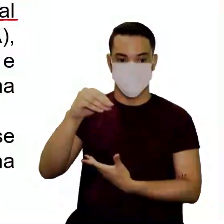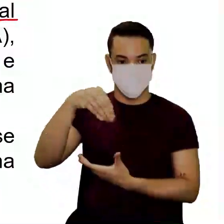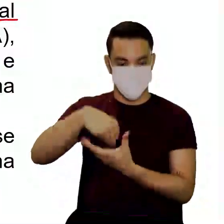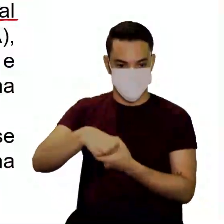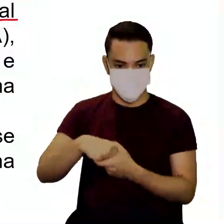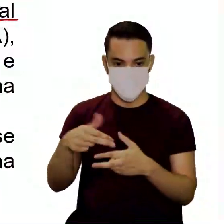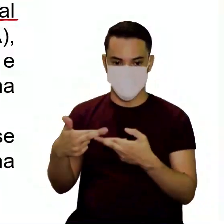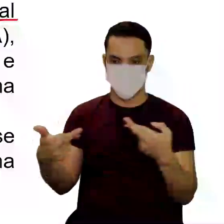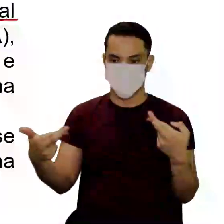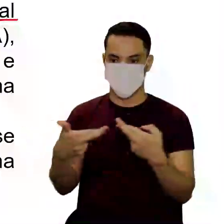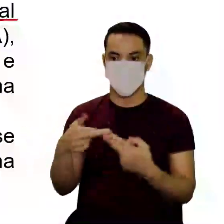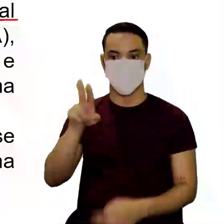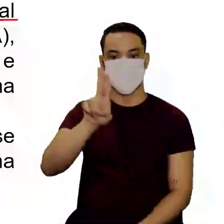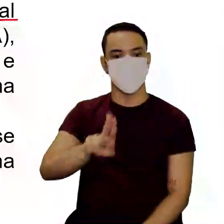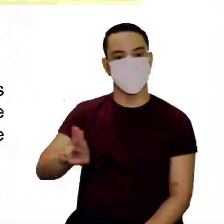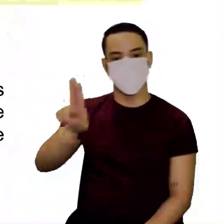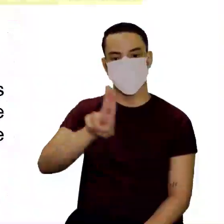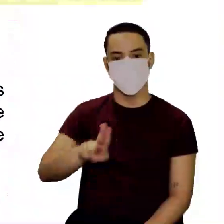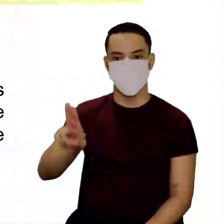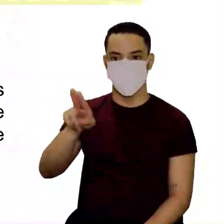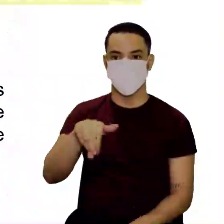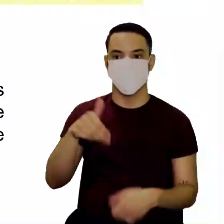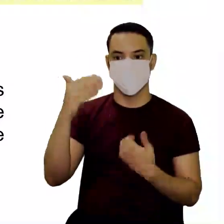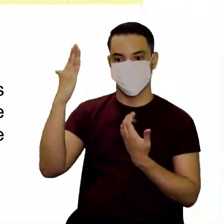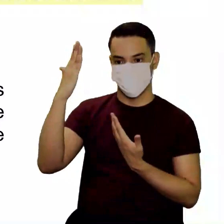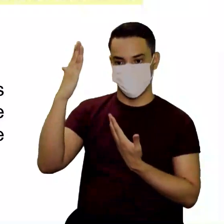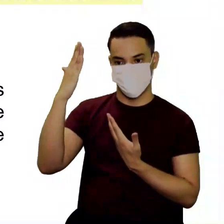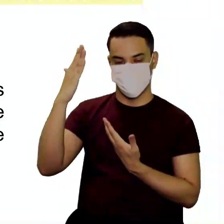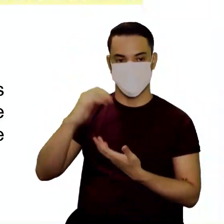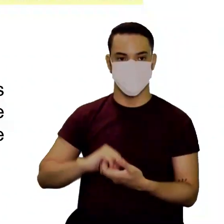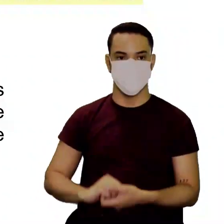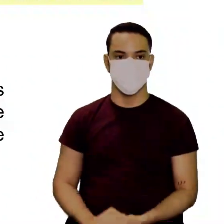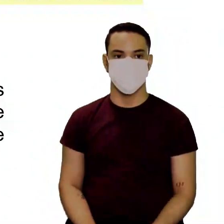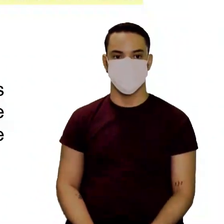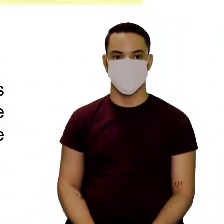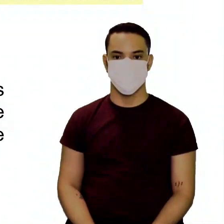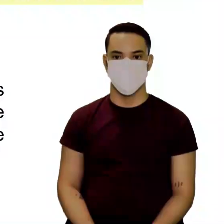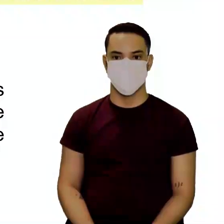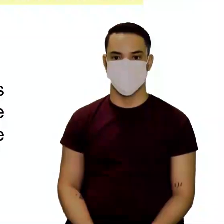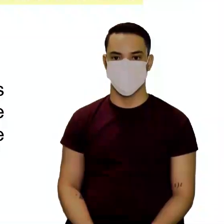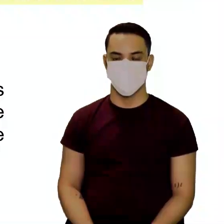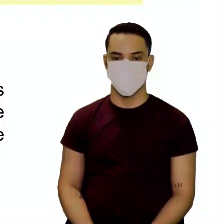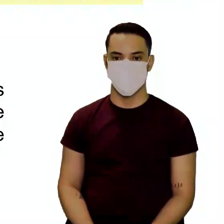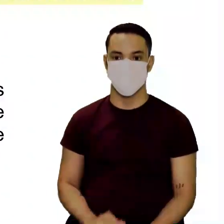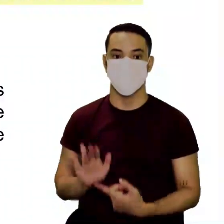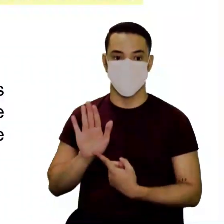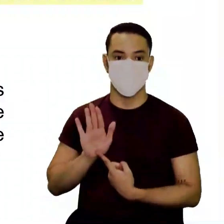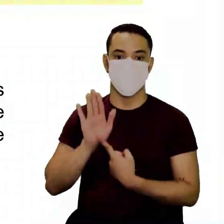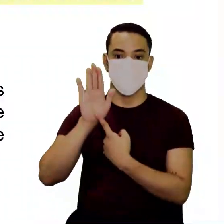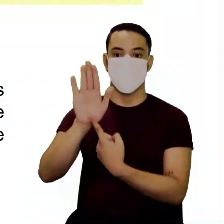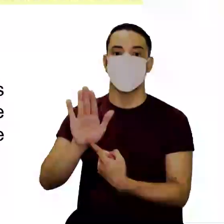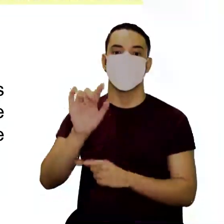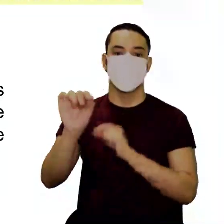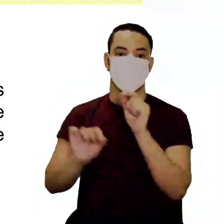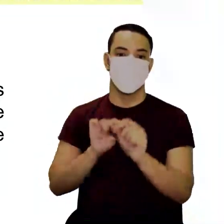resistência elétrica utilizando as figuras seguintes. Olha aí. As figuras mostram que